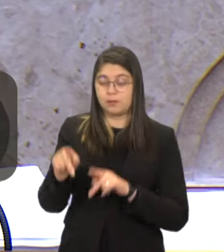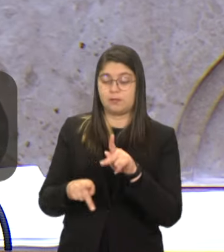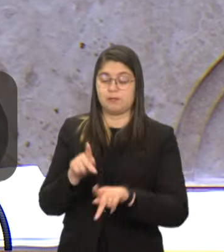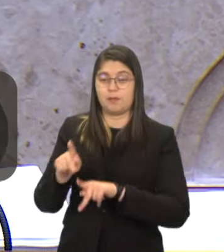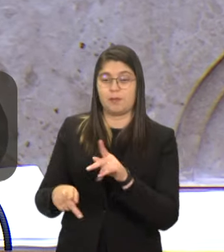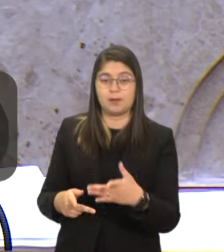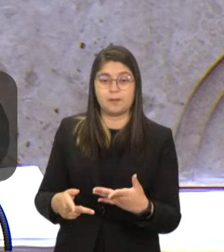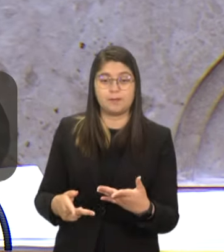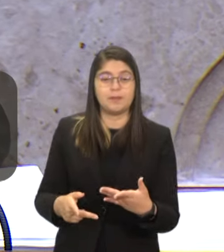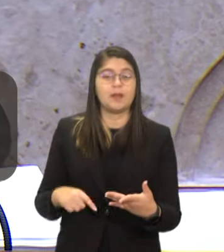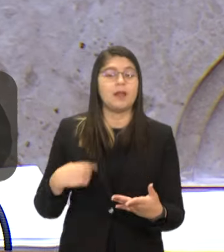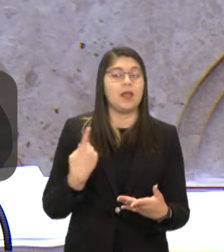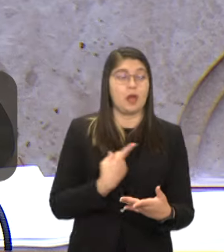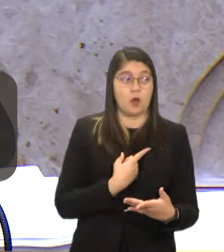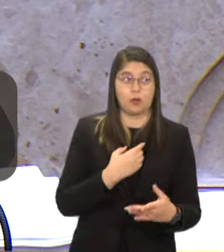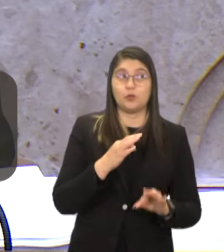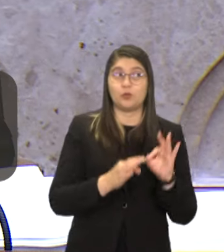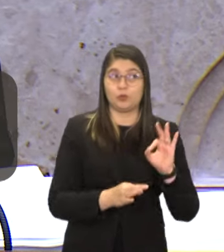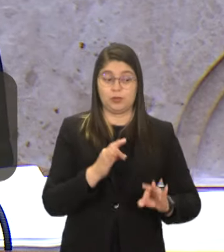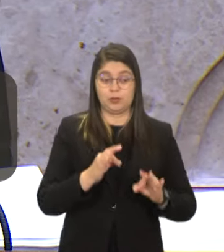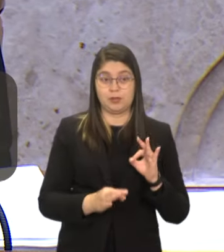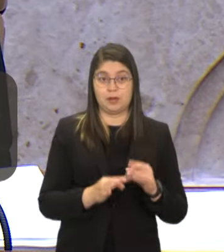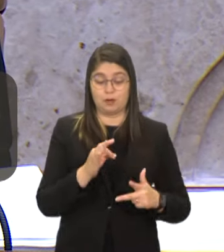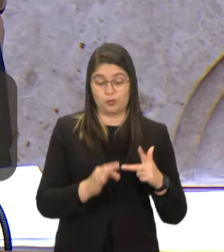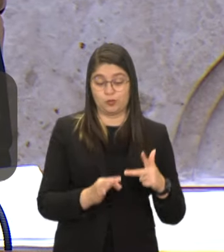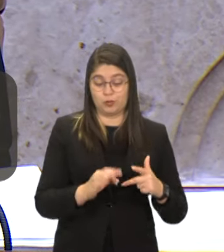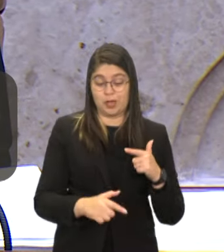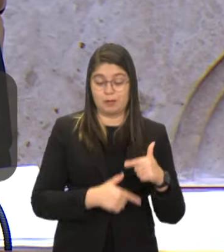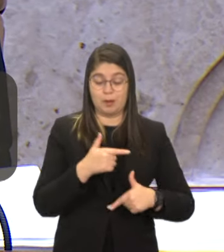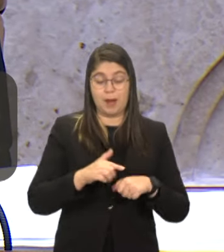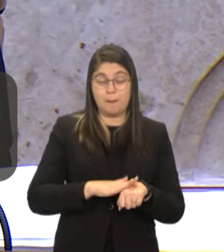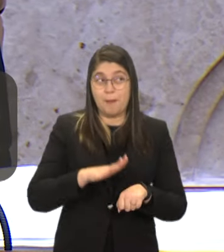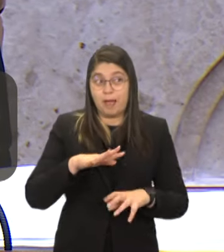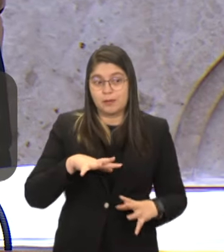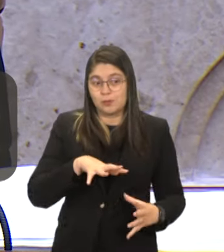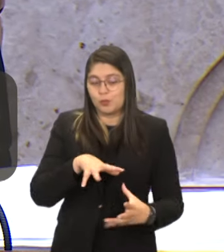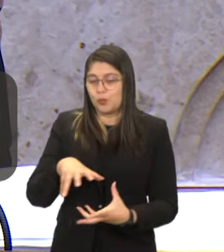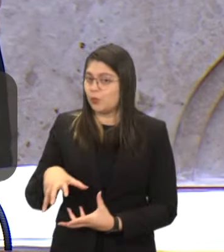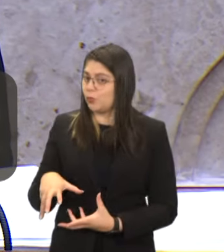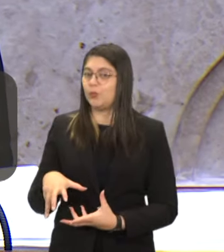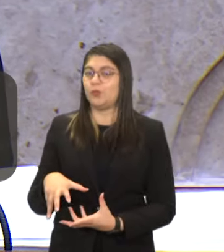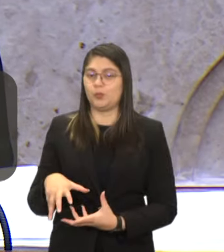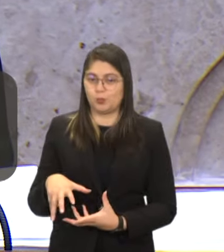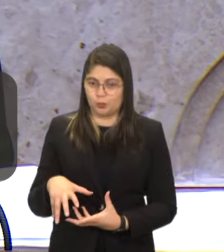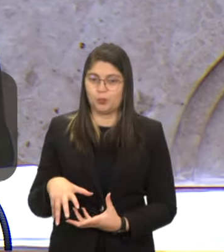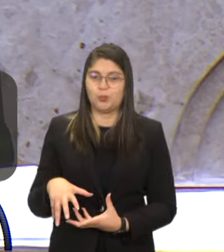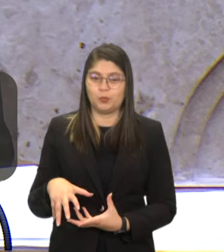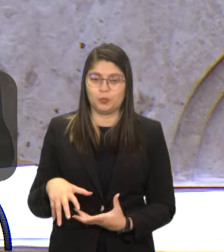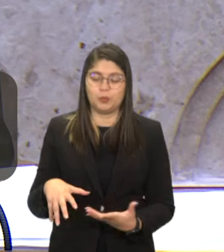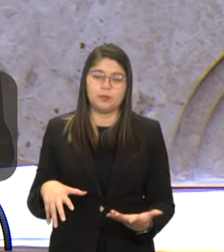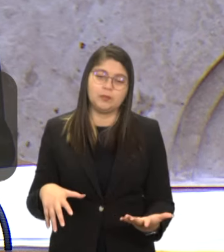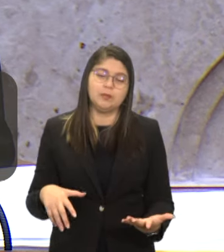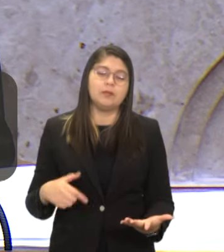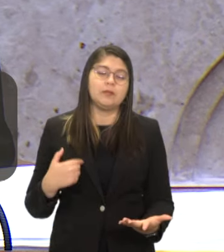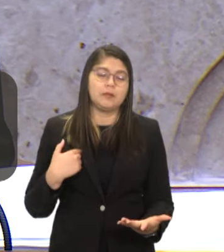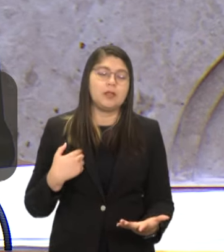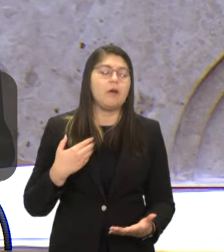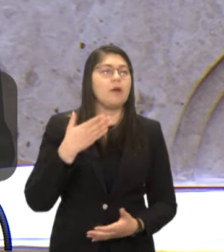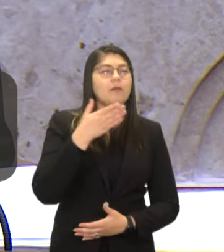Toffoli, nós somos o judiciário que mais trabalha no mundo. Ela se pelo menos do que tenho andado por aí,